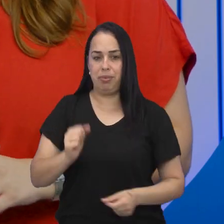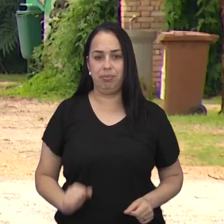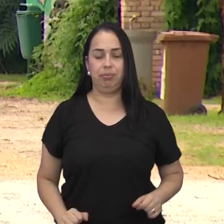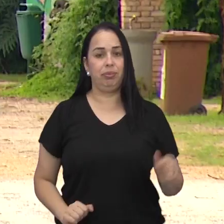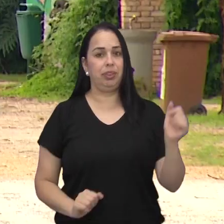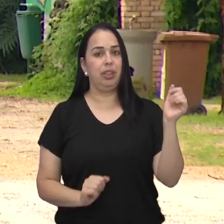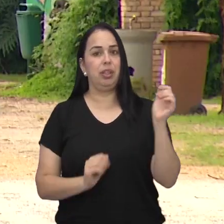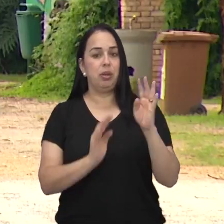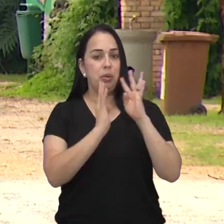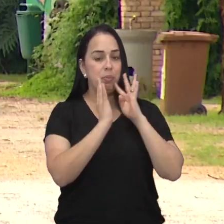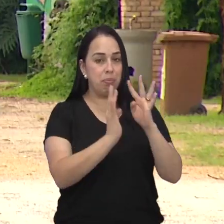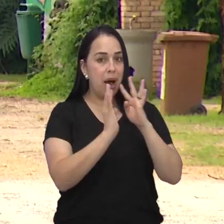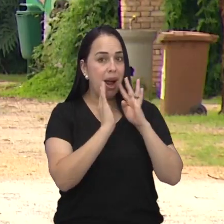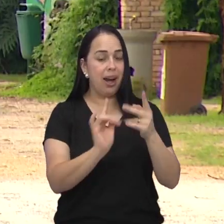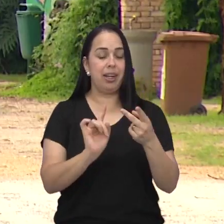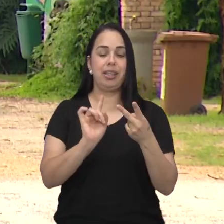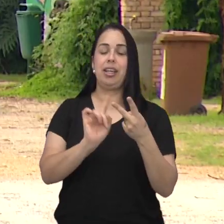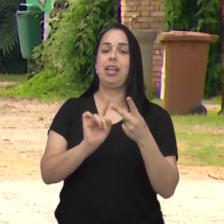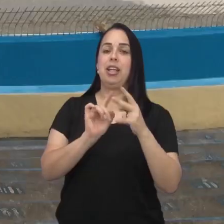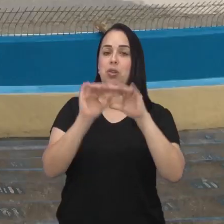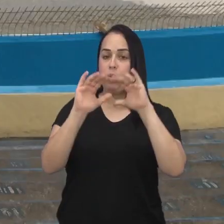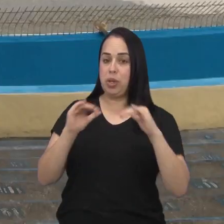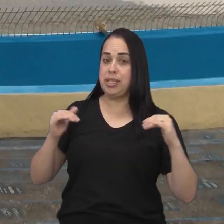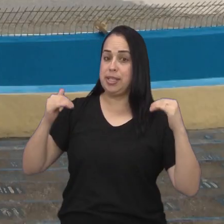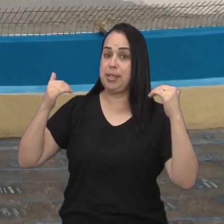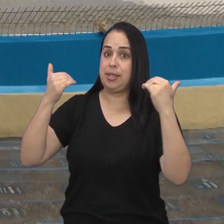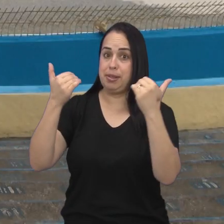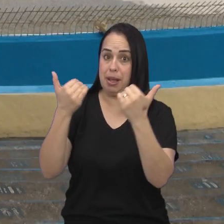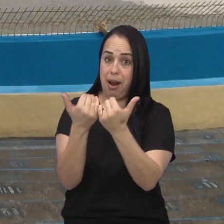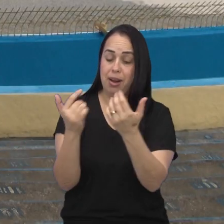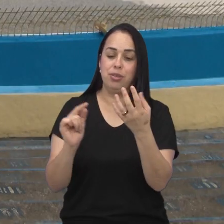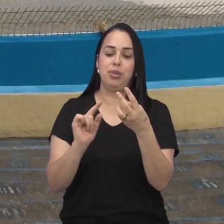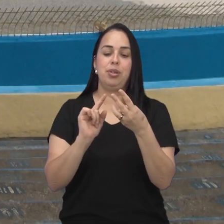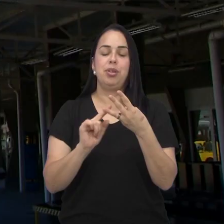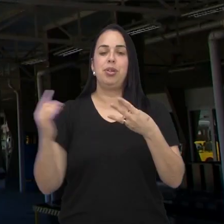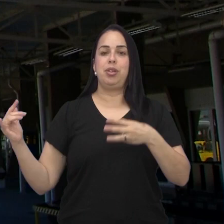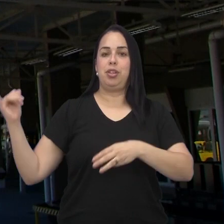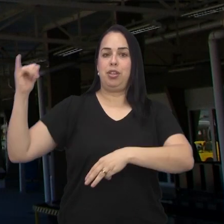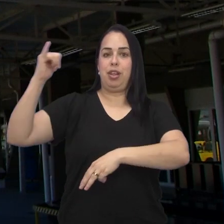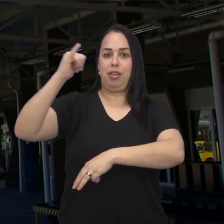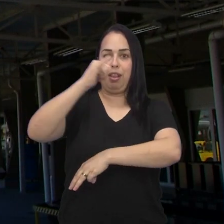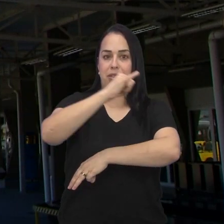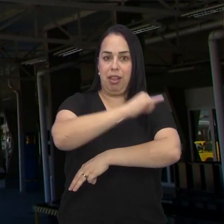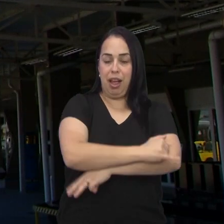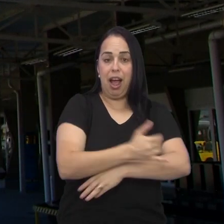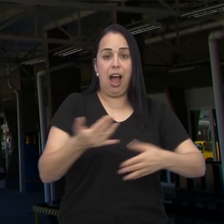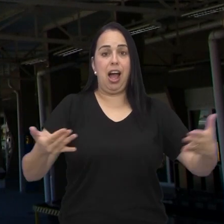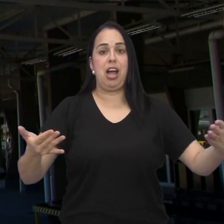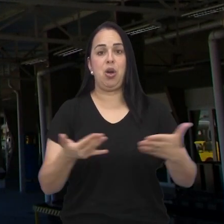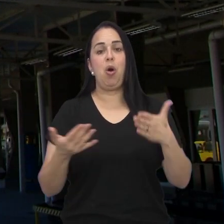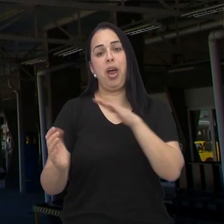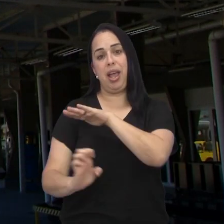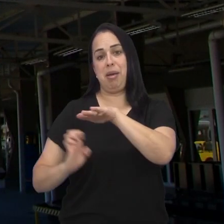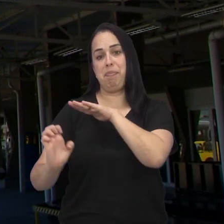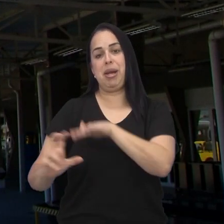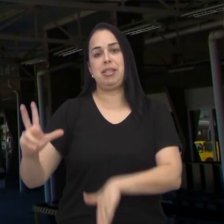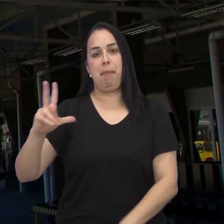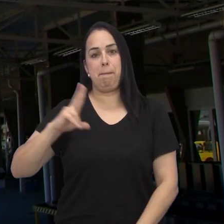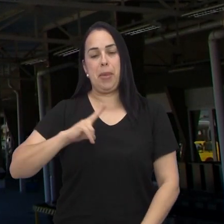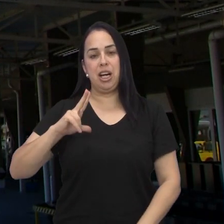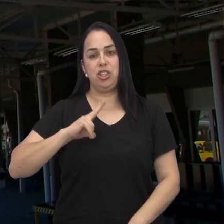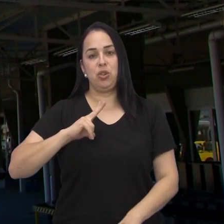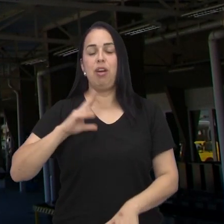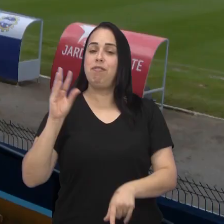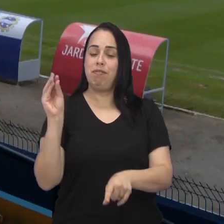vida. Concessão do Parque da Cidade, do Estádio Martins Pereira e do Aeroporto Professor Urbano